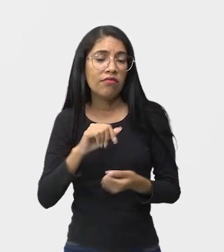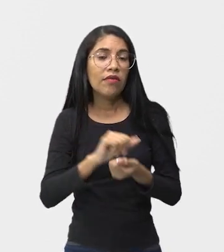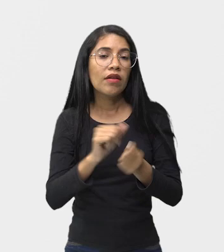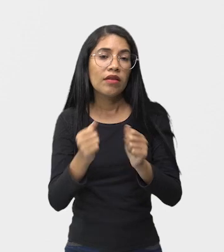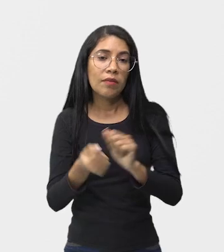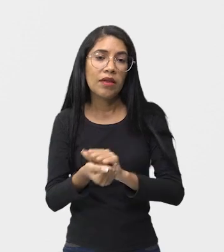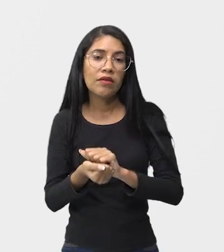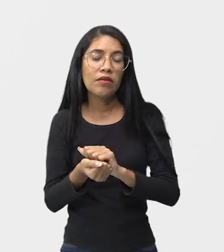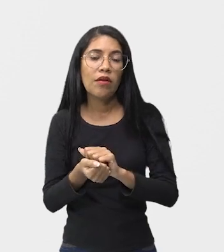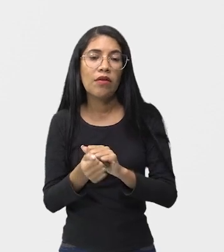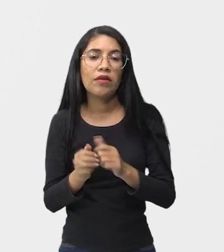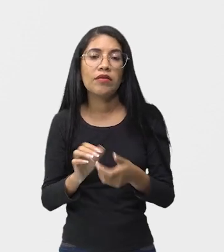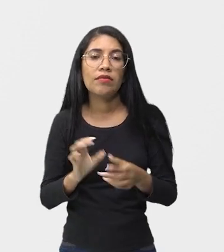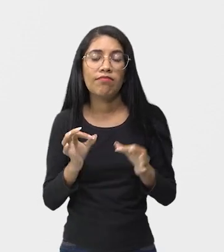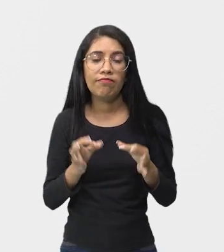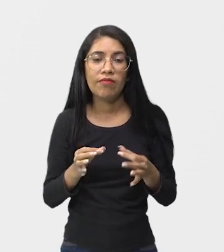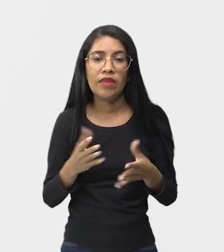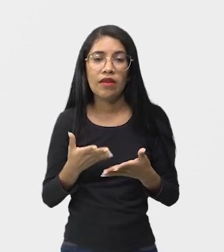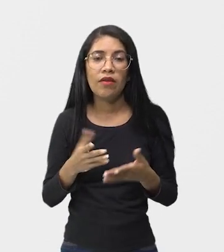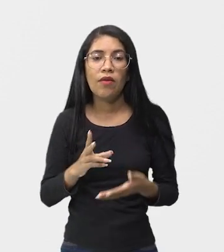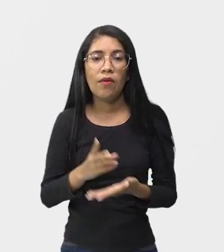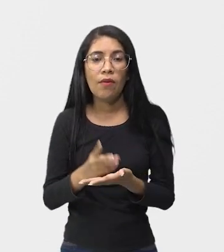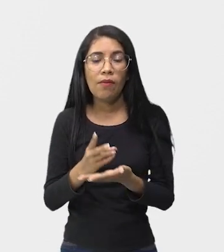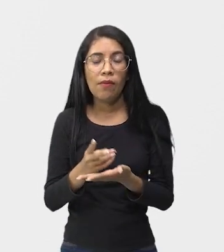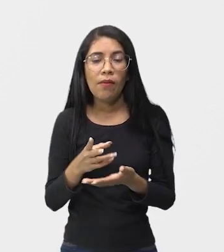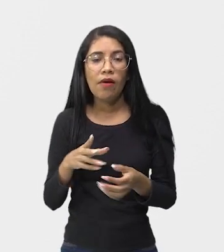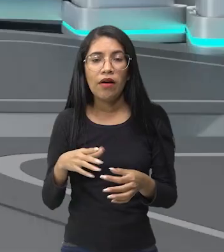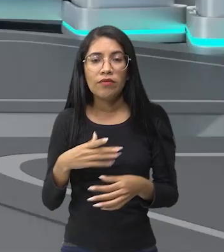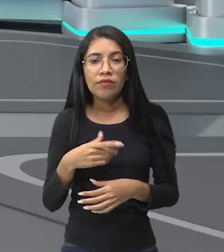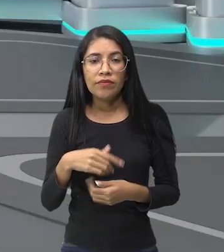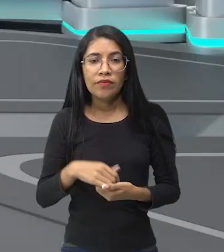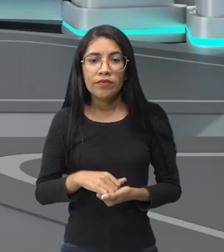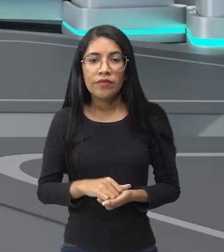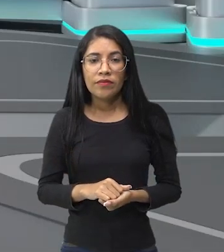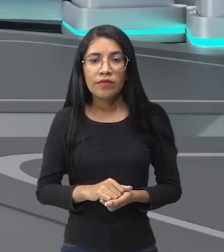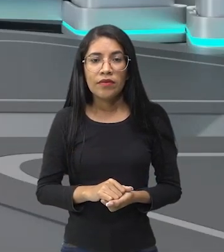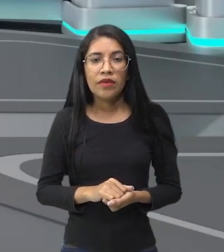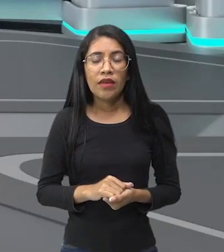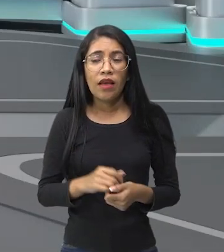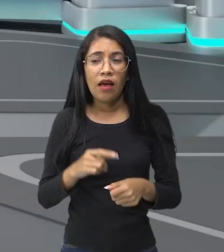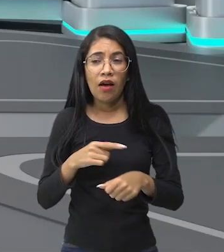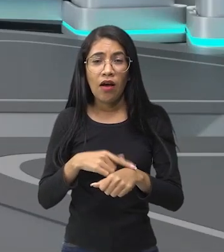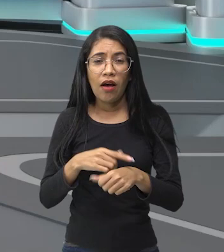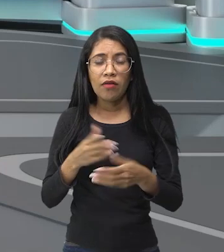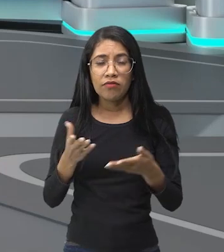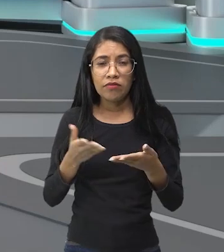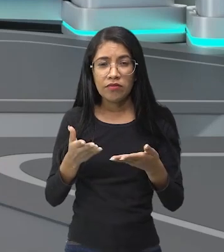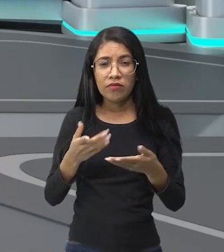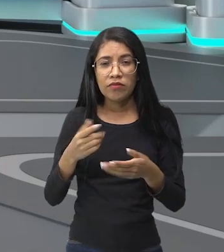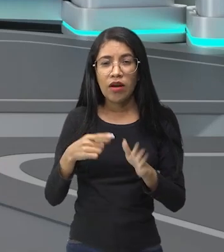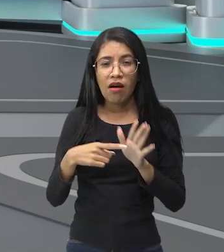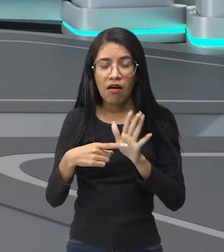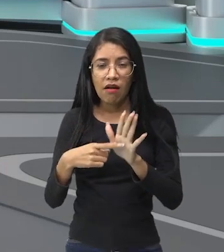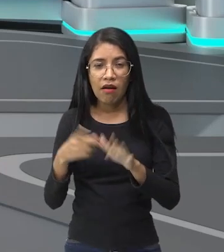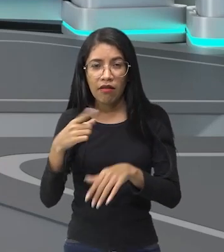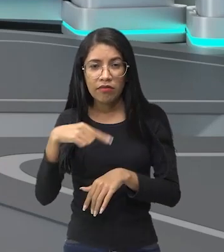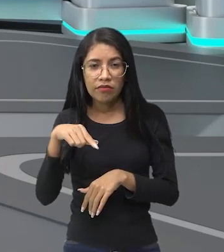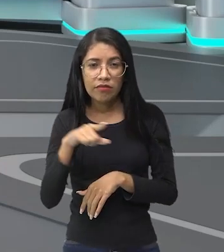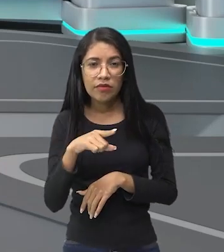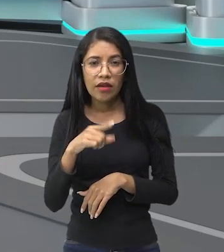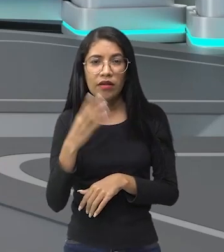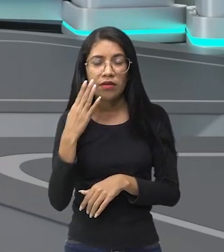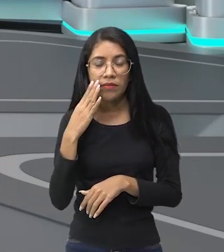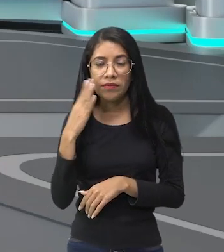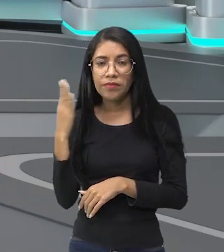adaptações, certo? Então, continuando com vocês, no momento que eu trouxe para vocês agora, aqui,